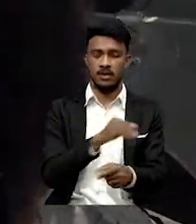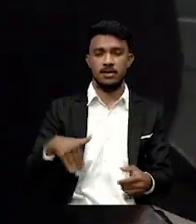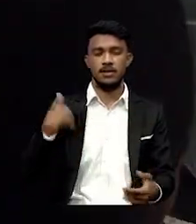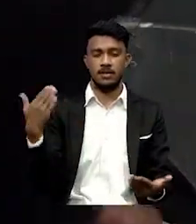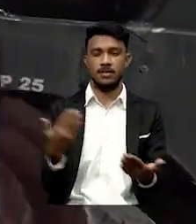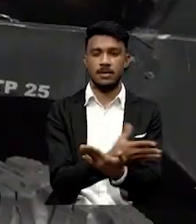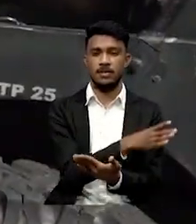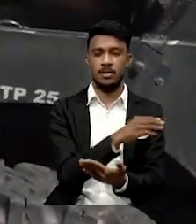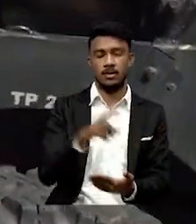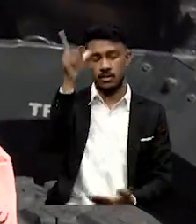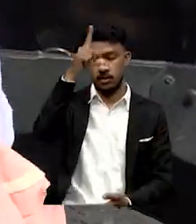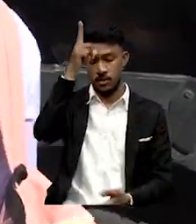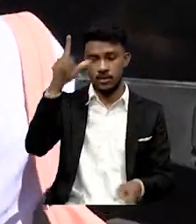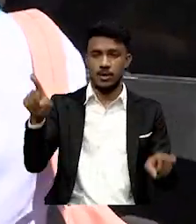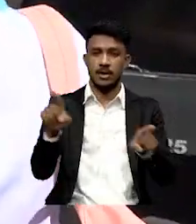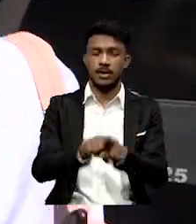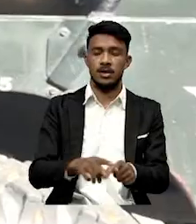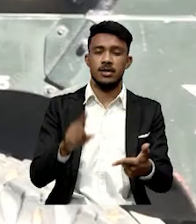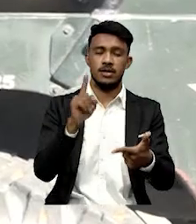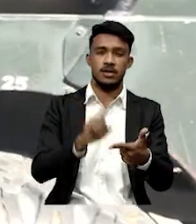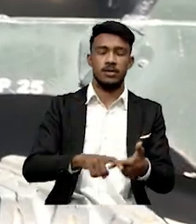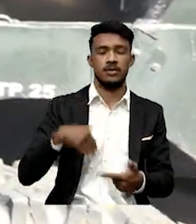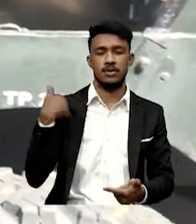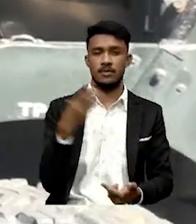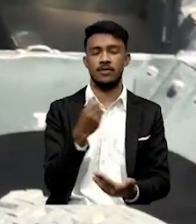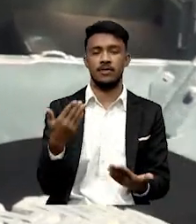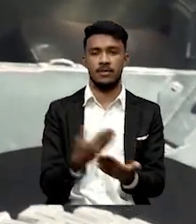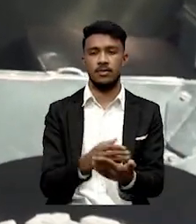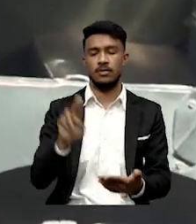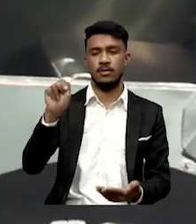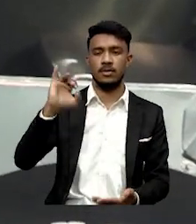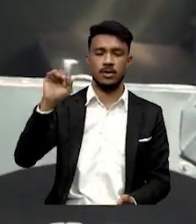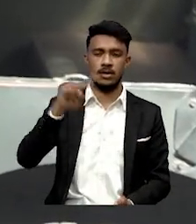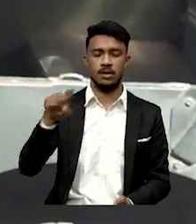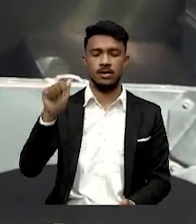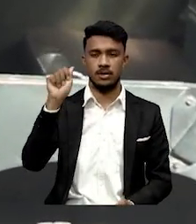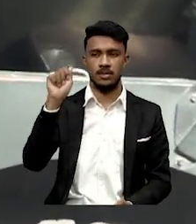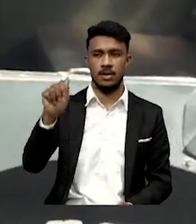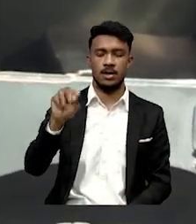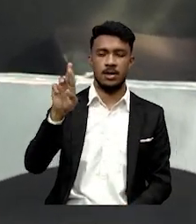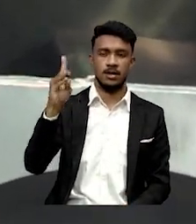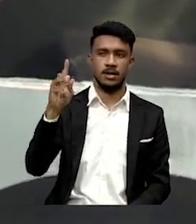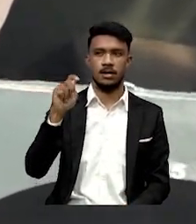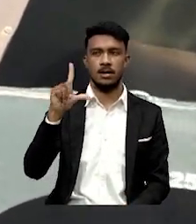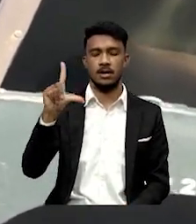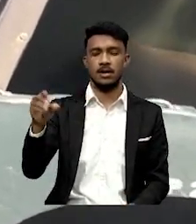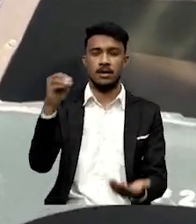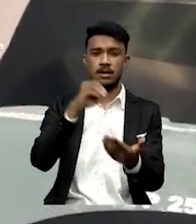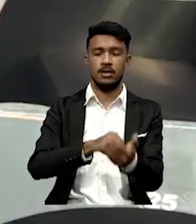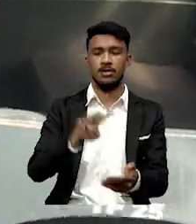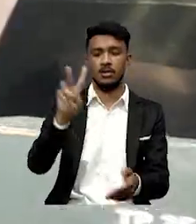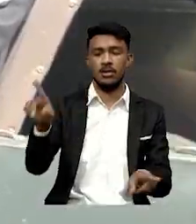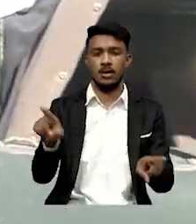Francisco Guterres Lolo no dar segunda geração, também é Unisma ativista pro RTL, lá tá o candidato na rua,